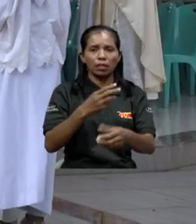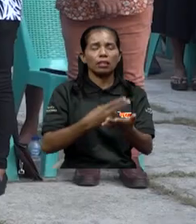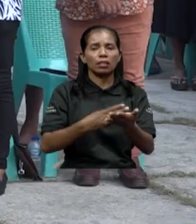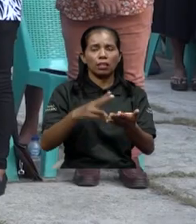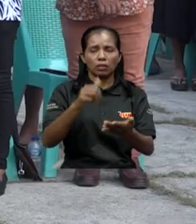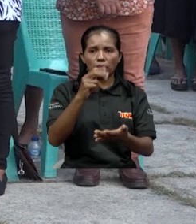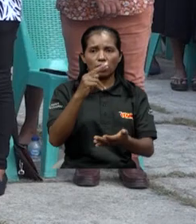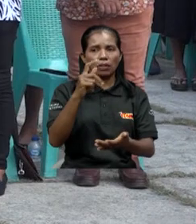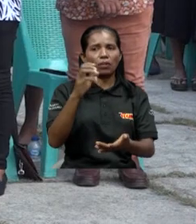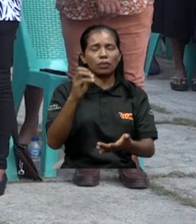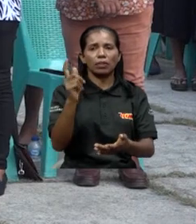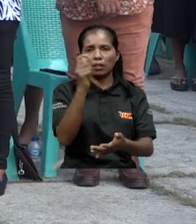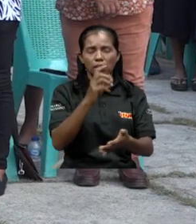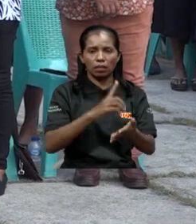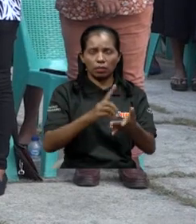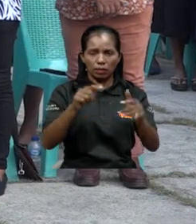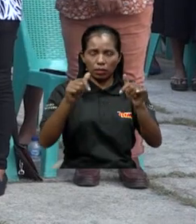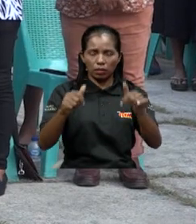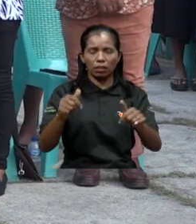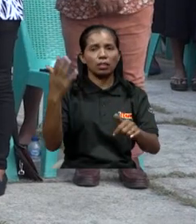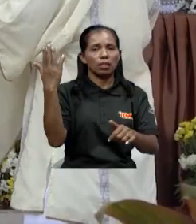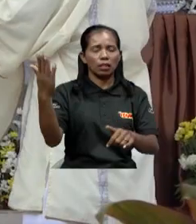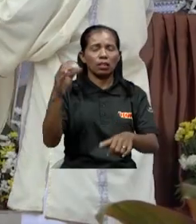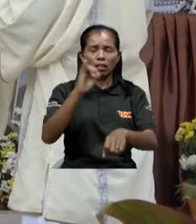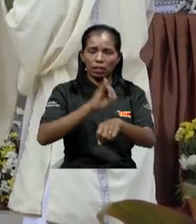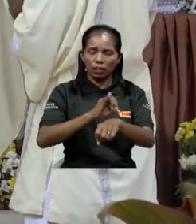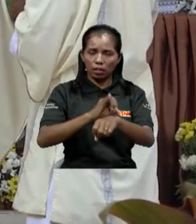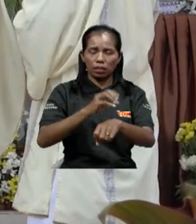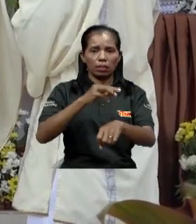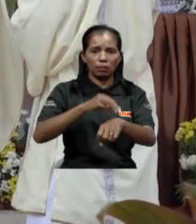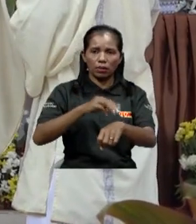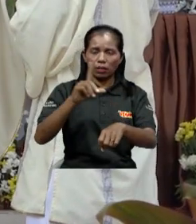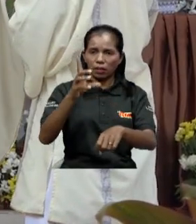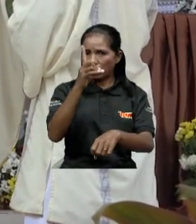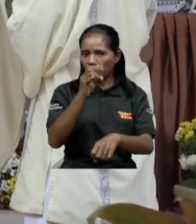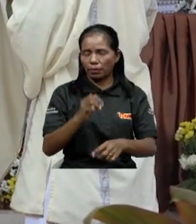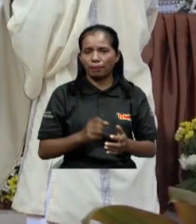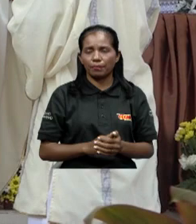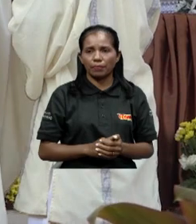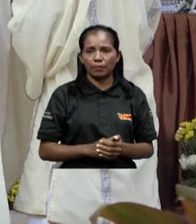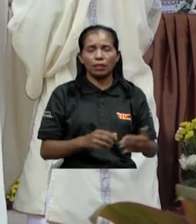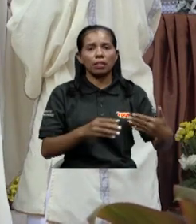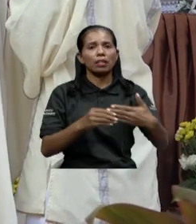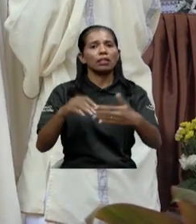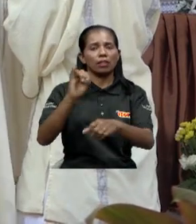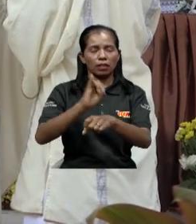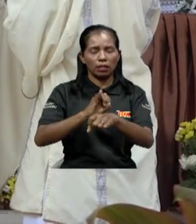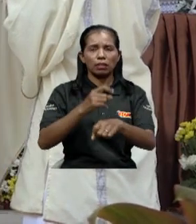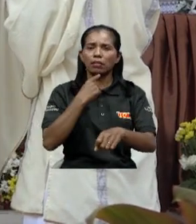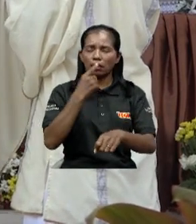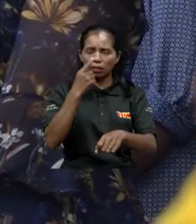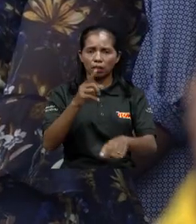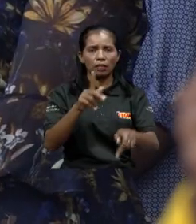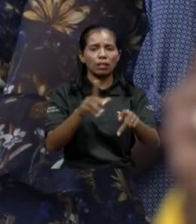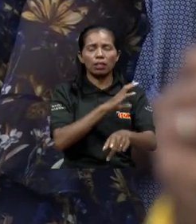a terça-feira semana ne e a paróquia Santo Antônio Motael de Lei. Líder da Igreja Católica ne hatete sarani